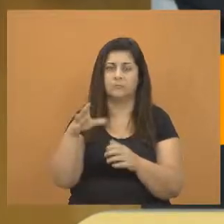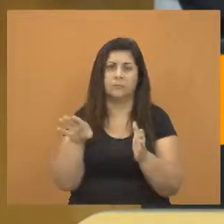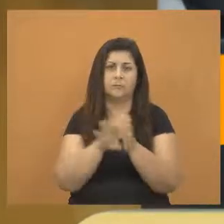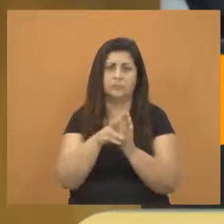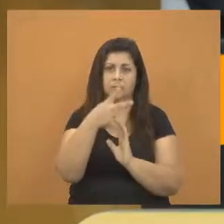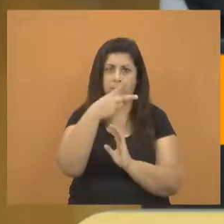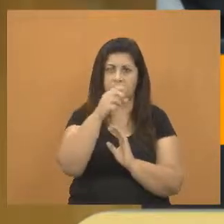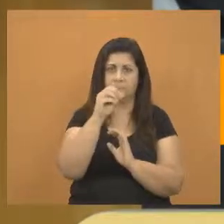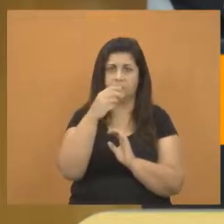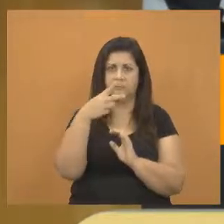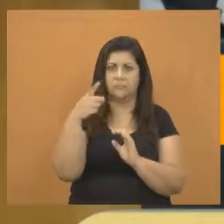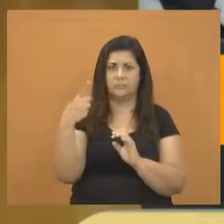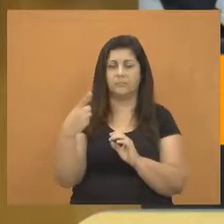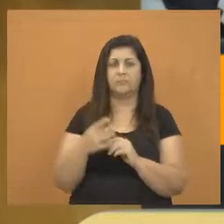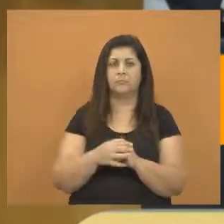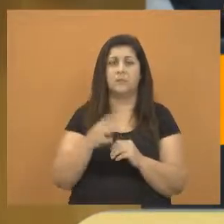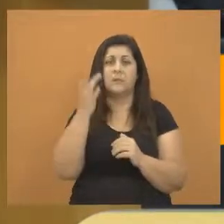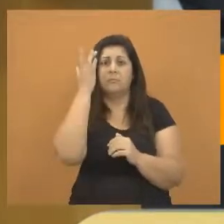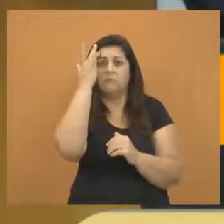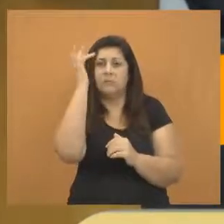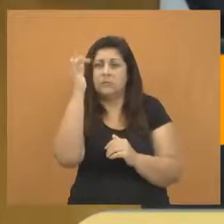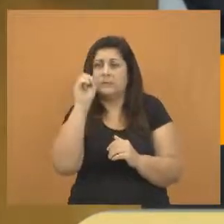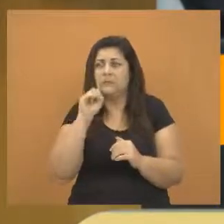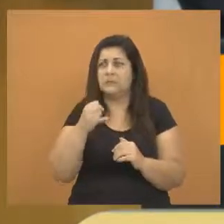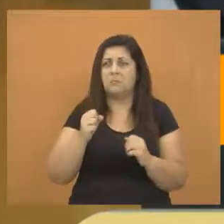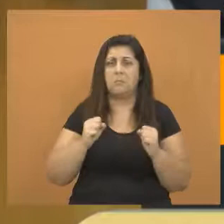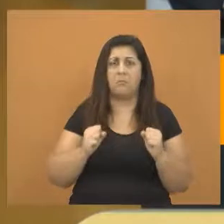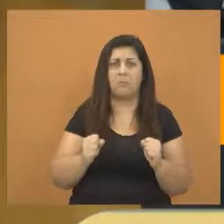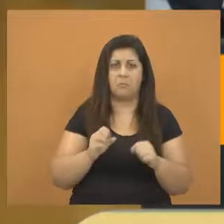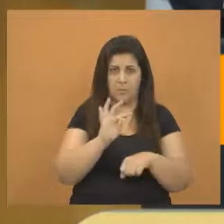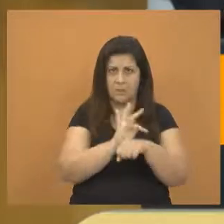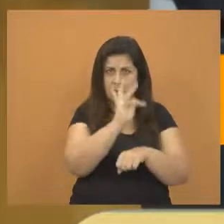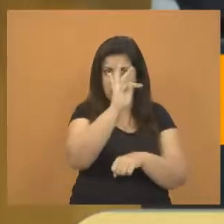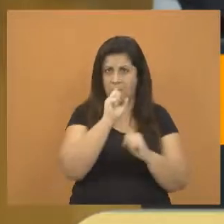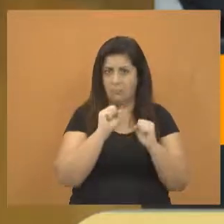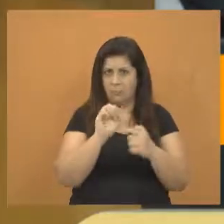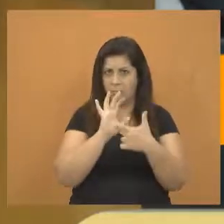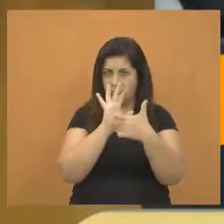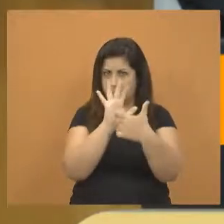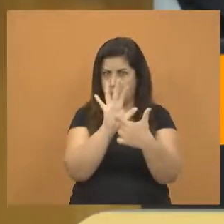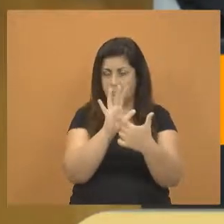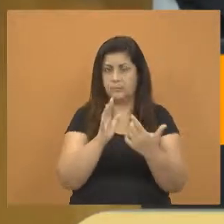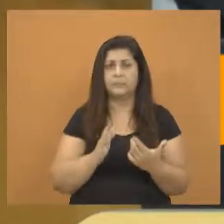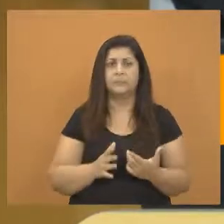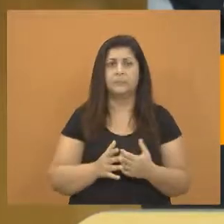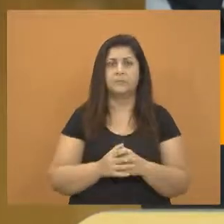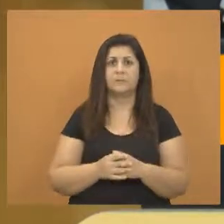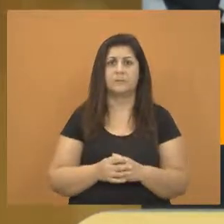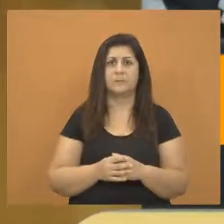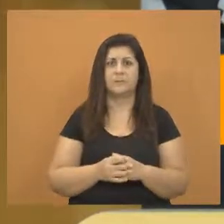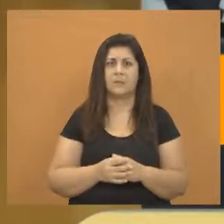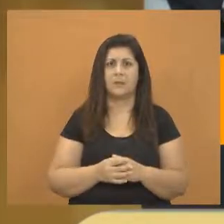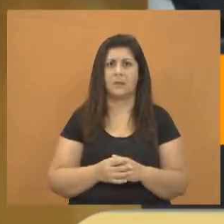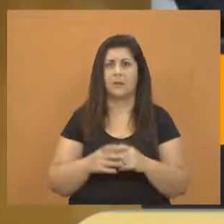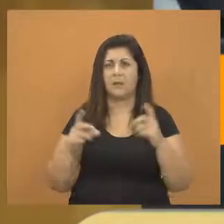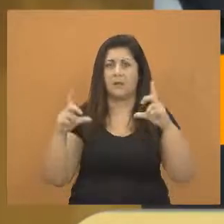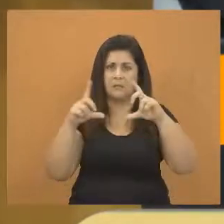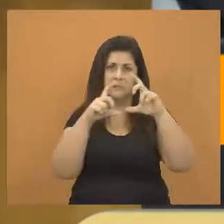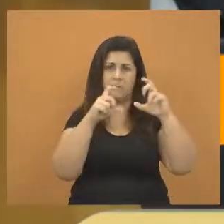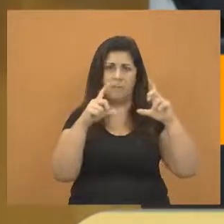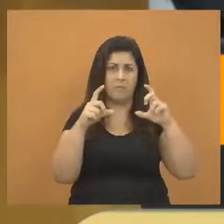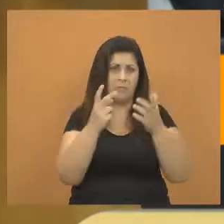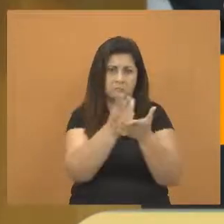se a Câmara pode, os técnicos podem colocar aí as artes